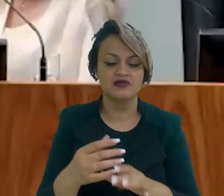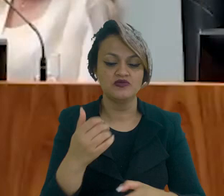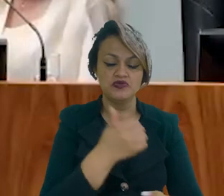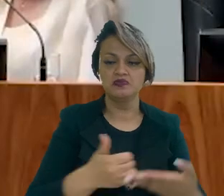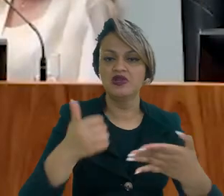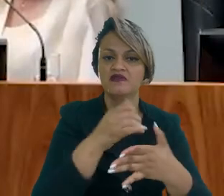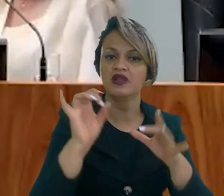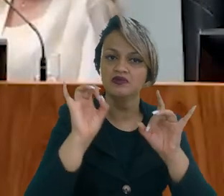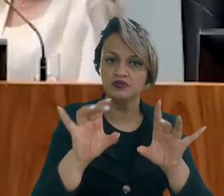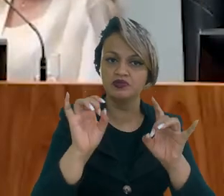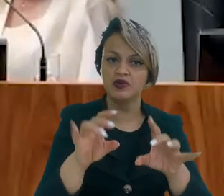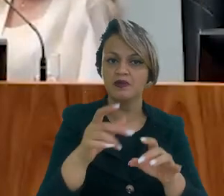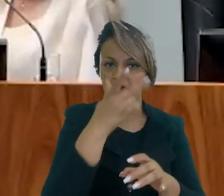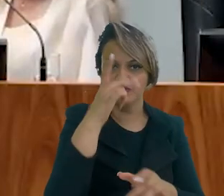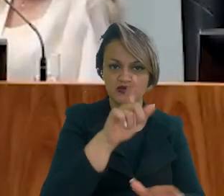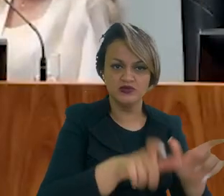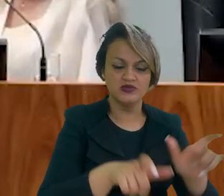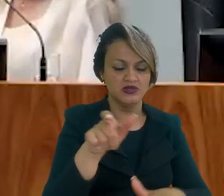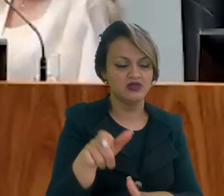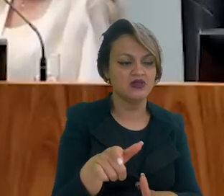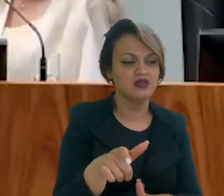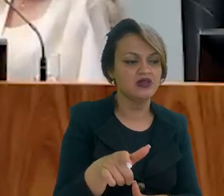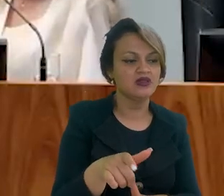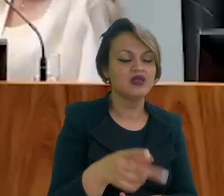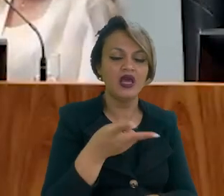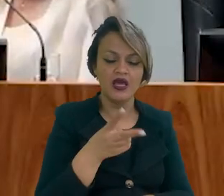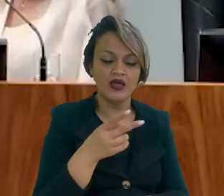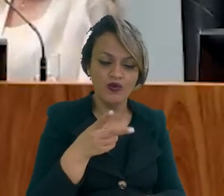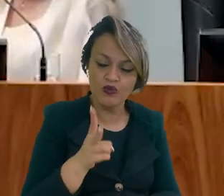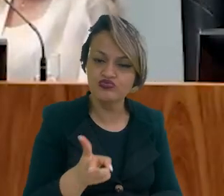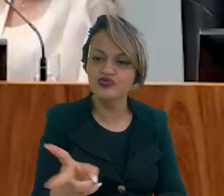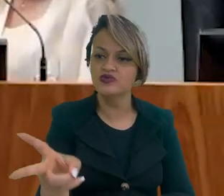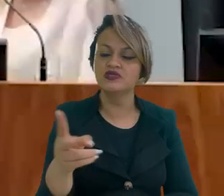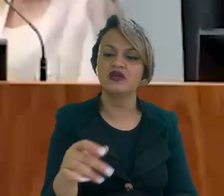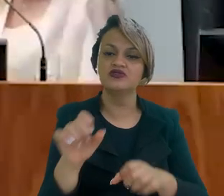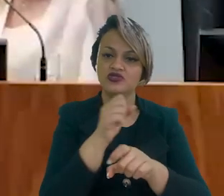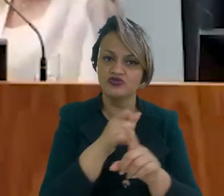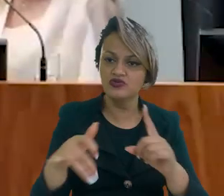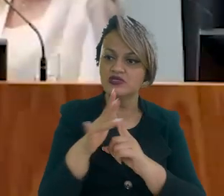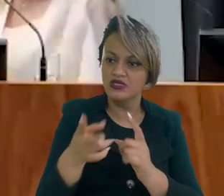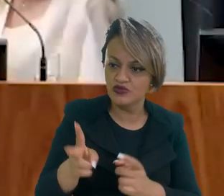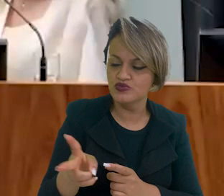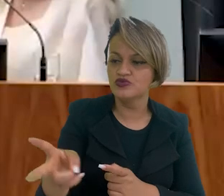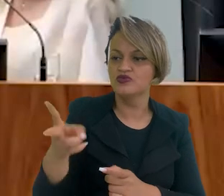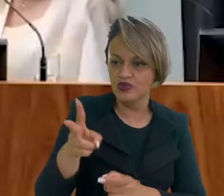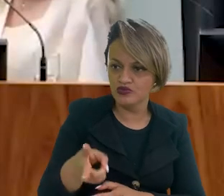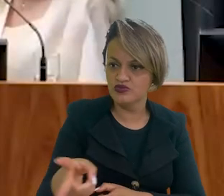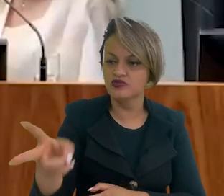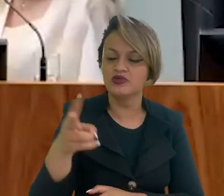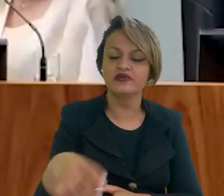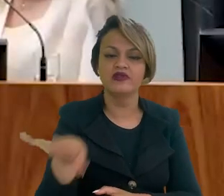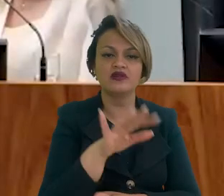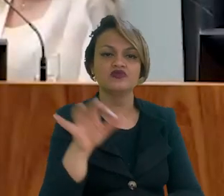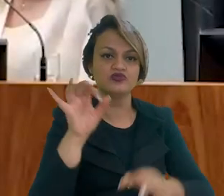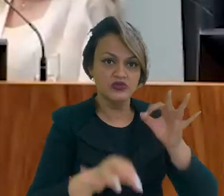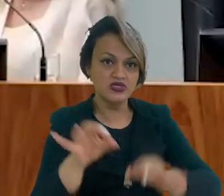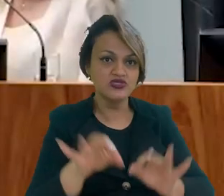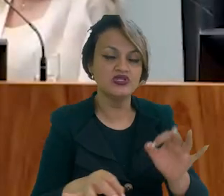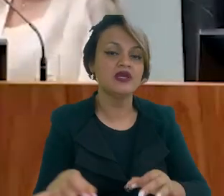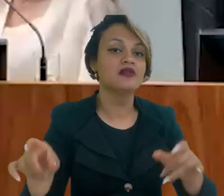ou seja os microssistemas e a criação de privilégios para alguns personagens estariam